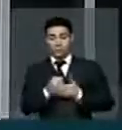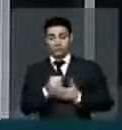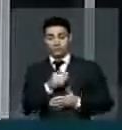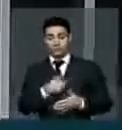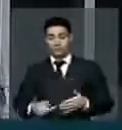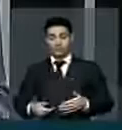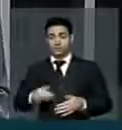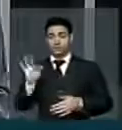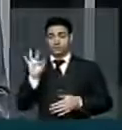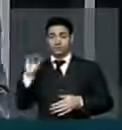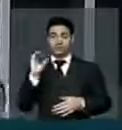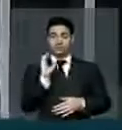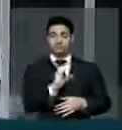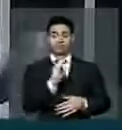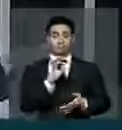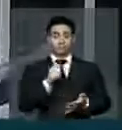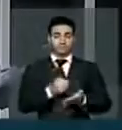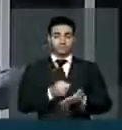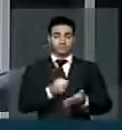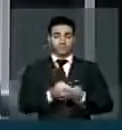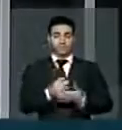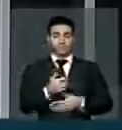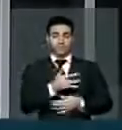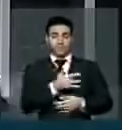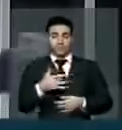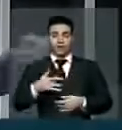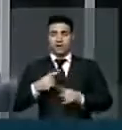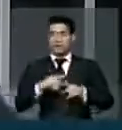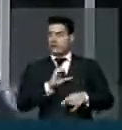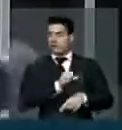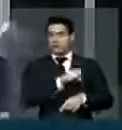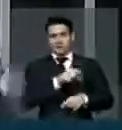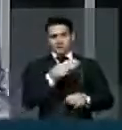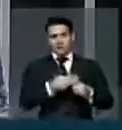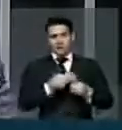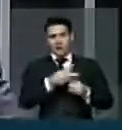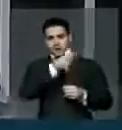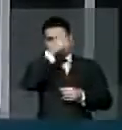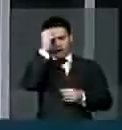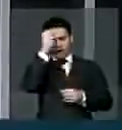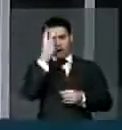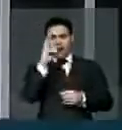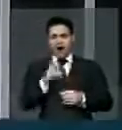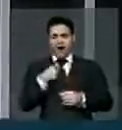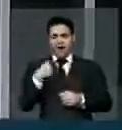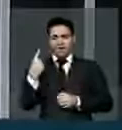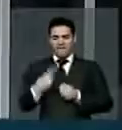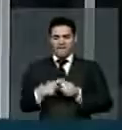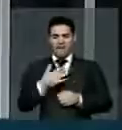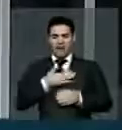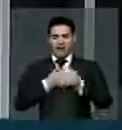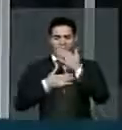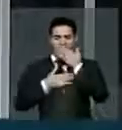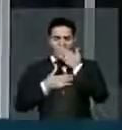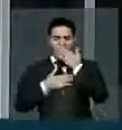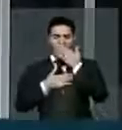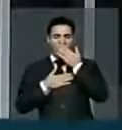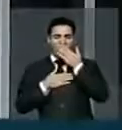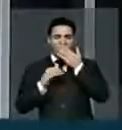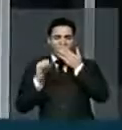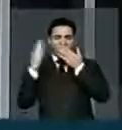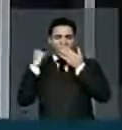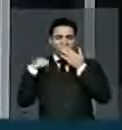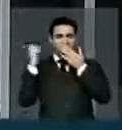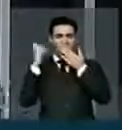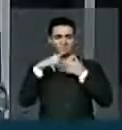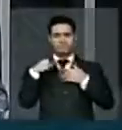do governo para investir na saúde. Sou municipalista, já fui prefeito por 2 vezes da minha querida Pirambu, e sei o quanto